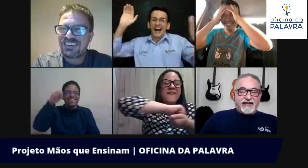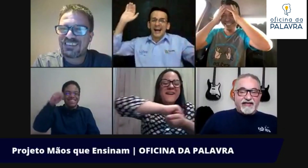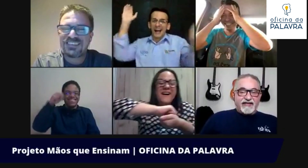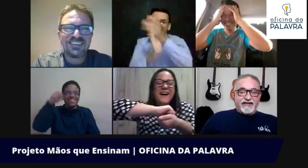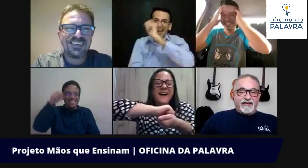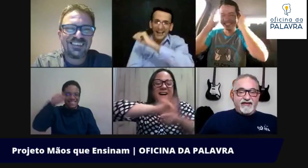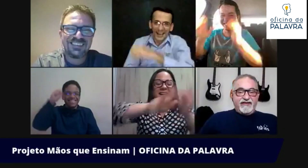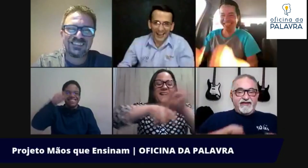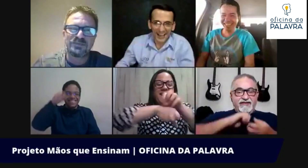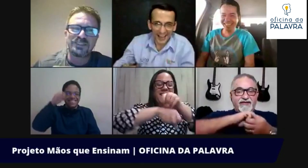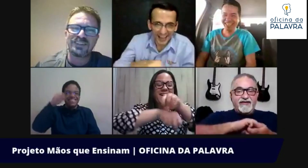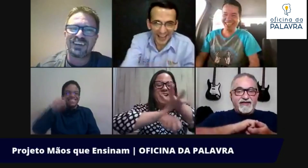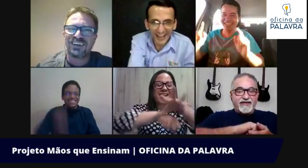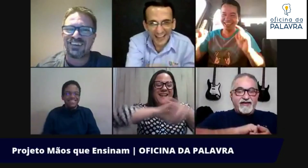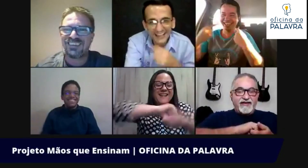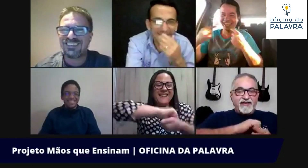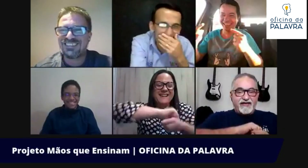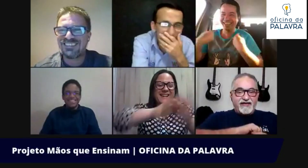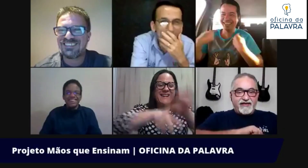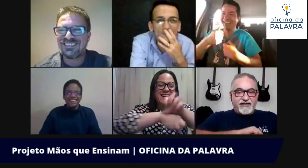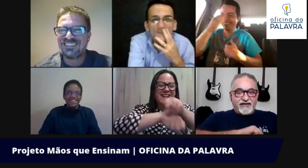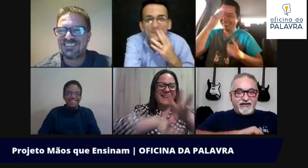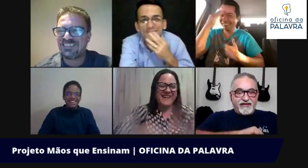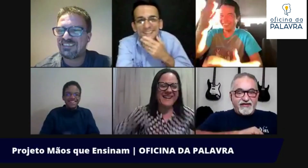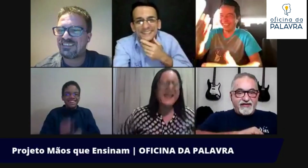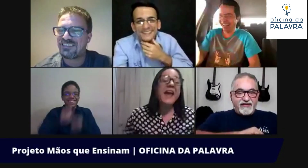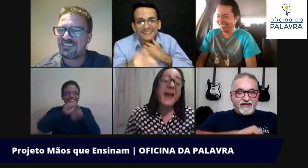Não. Muito legal.